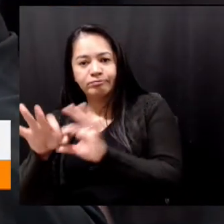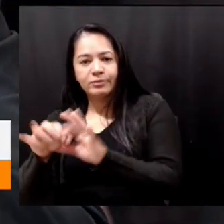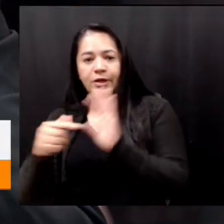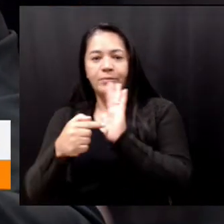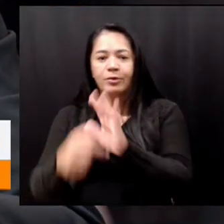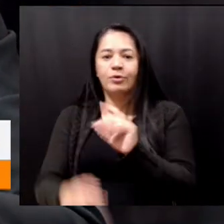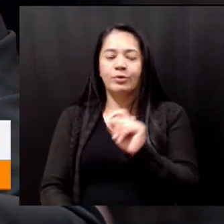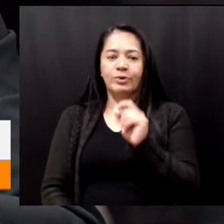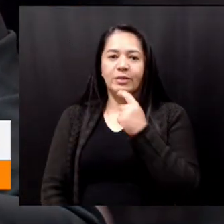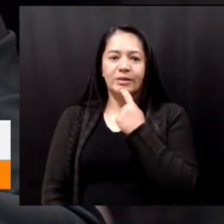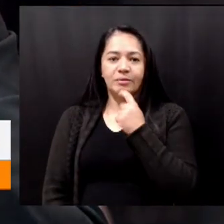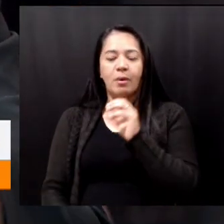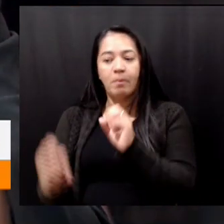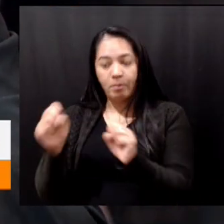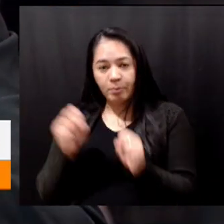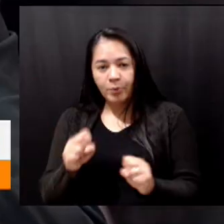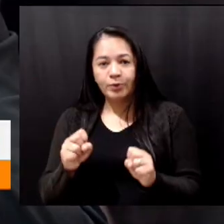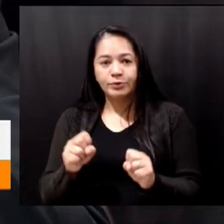pode